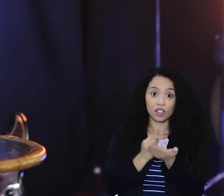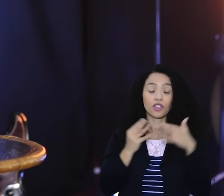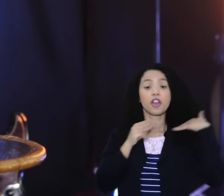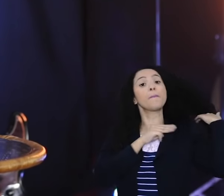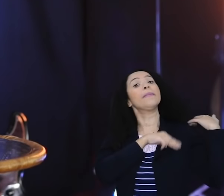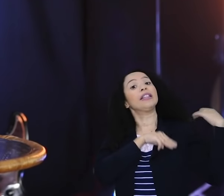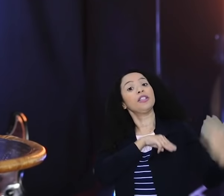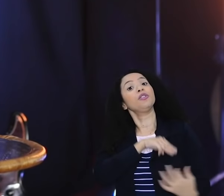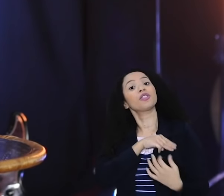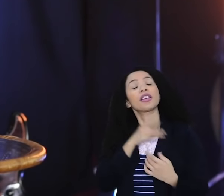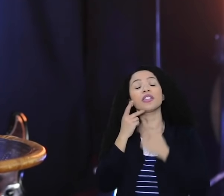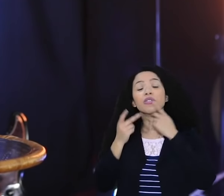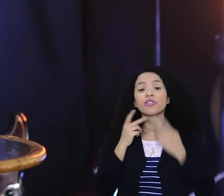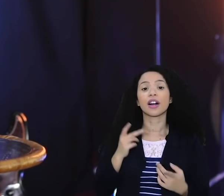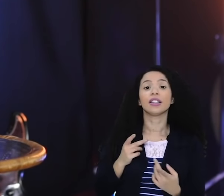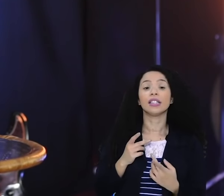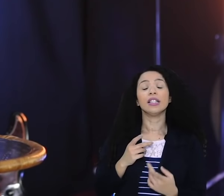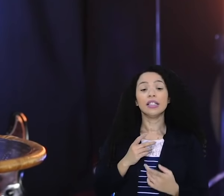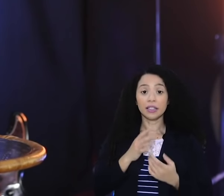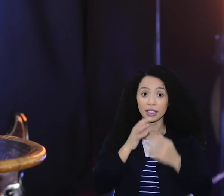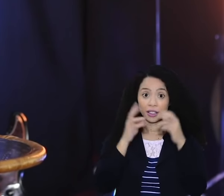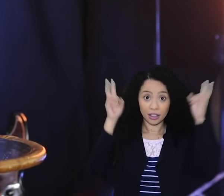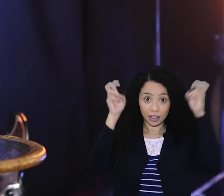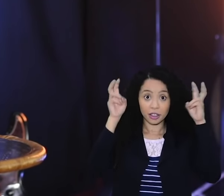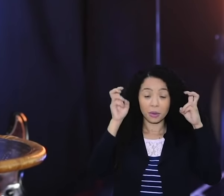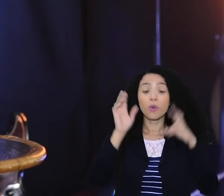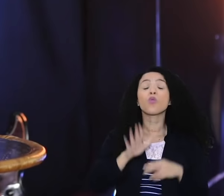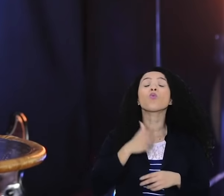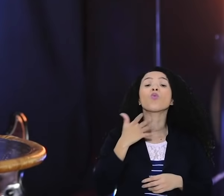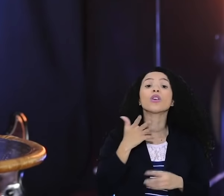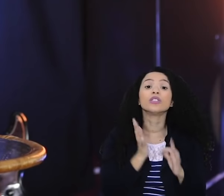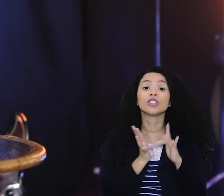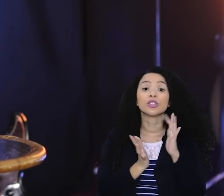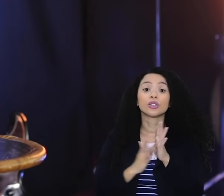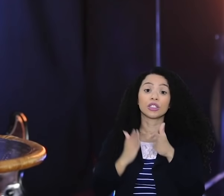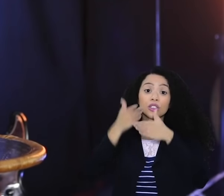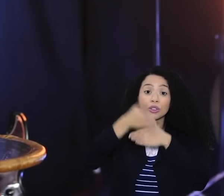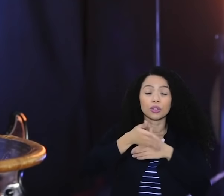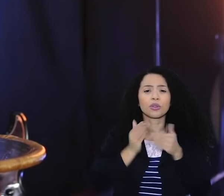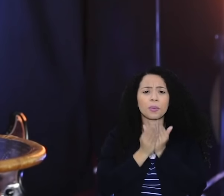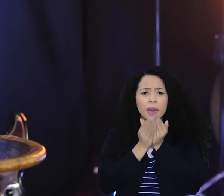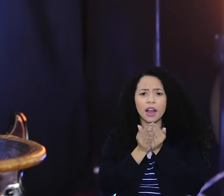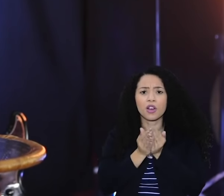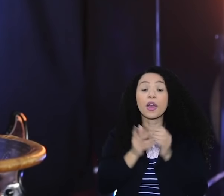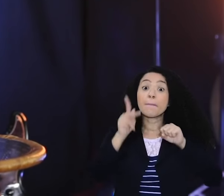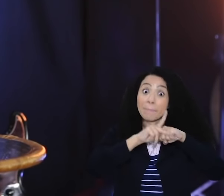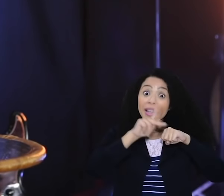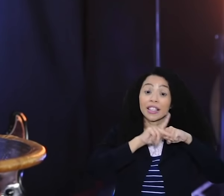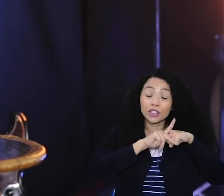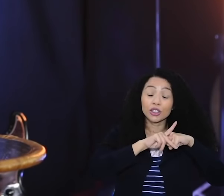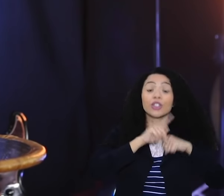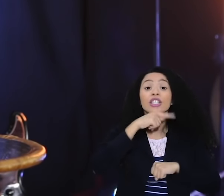faz uma narração mais ampla desse assunto e diz que quando Jesus entrou no barco e aquela história toda de Pedro andar com ele no barco,